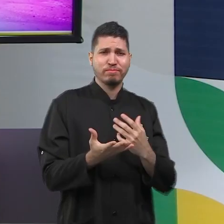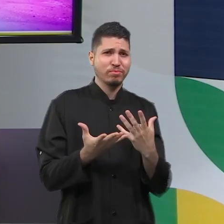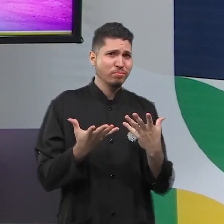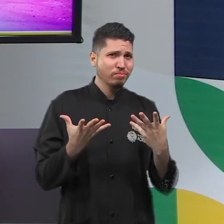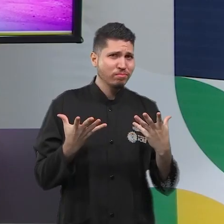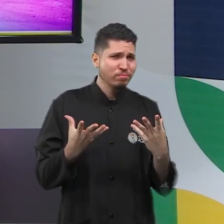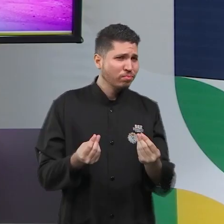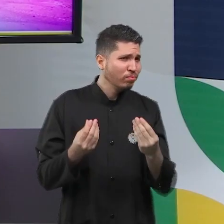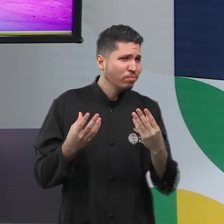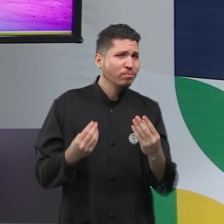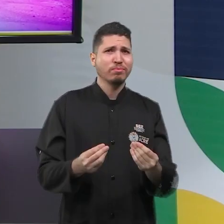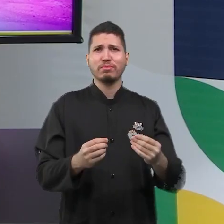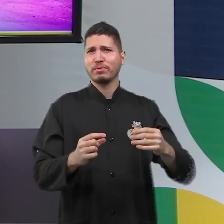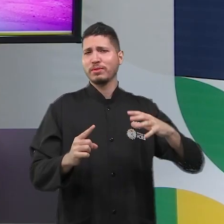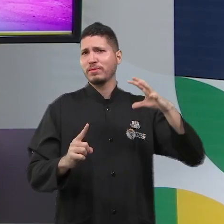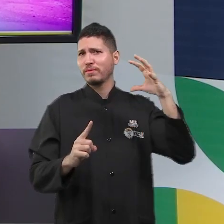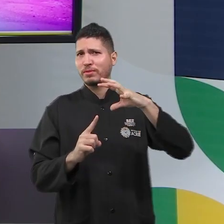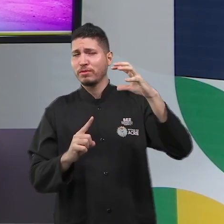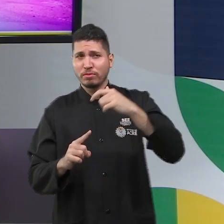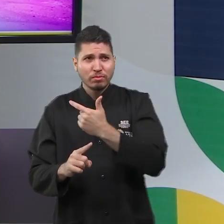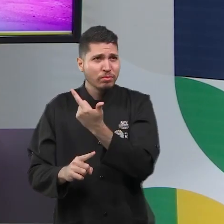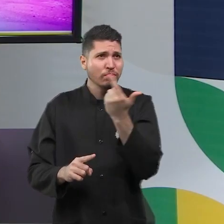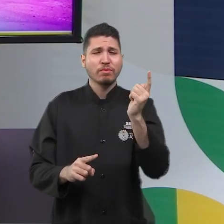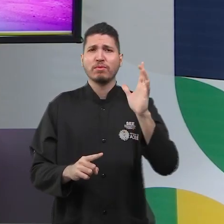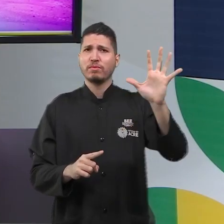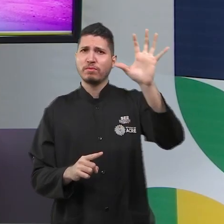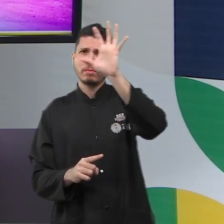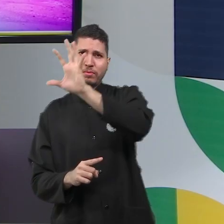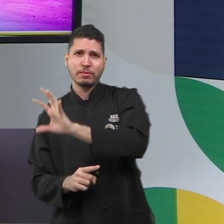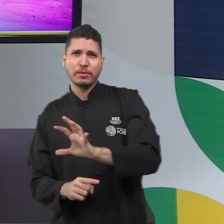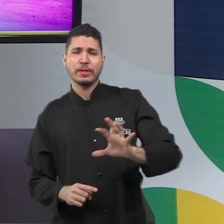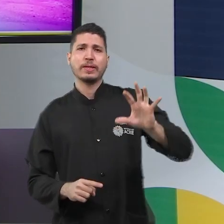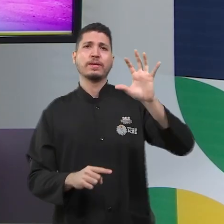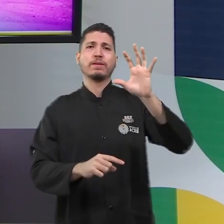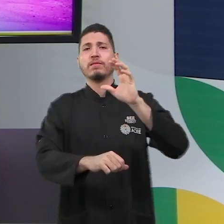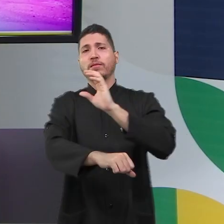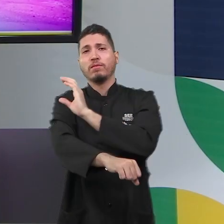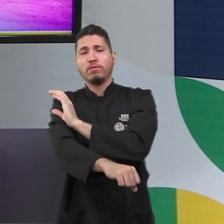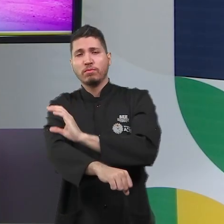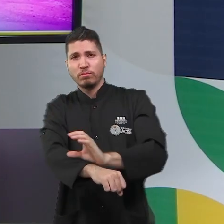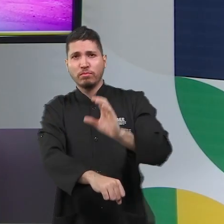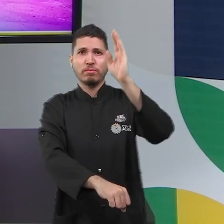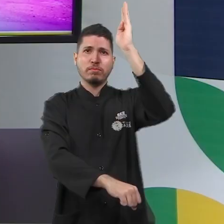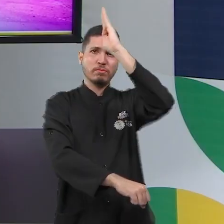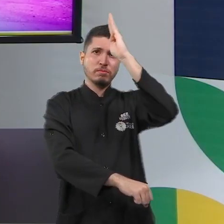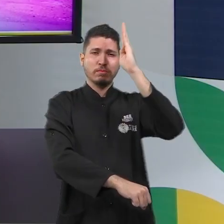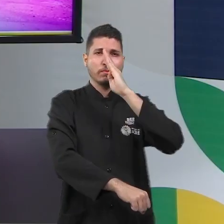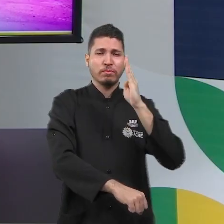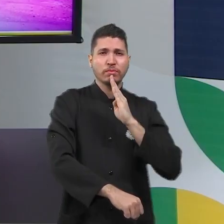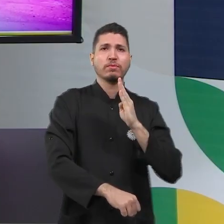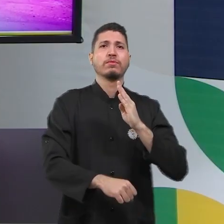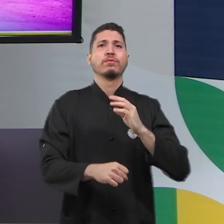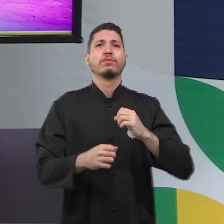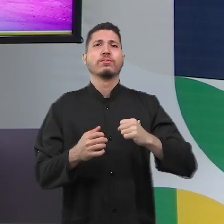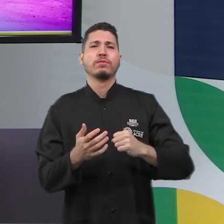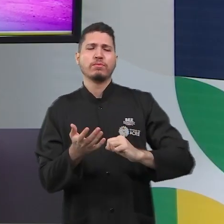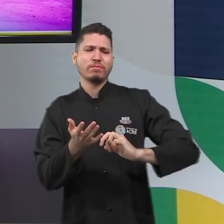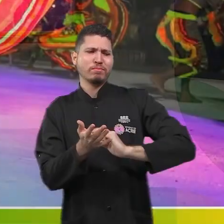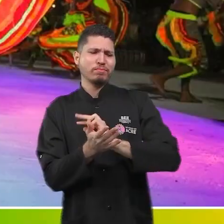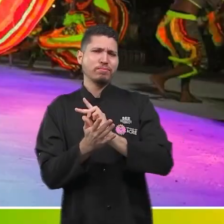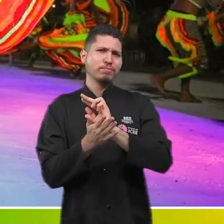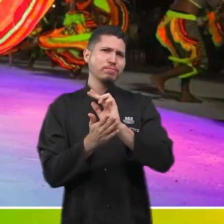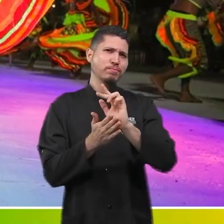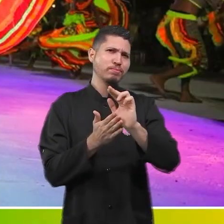de outras regiões. Então, quando se fala em cultura brasileira, a gente fala de uma riqueza muito